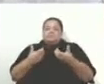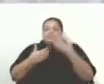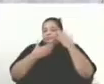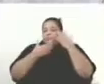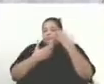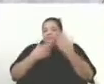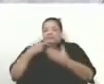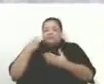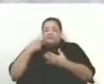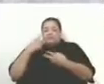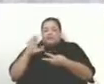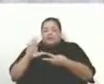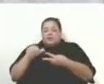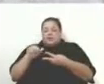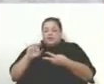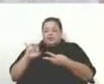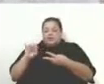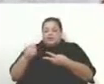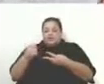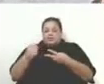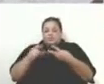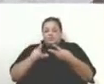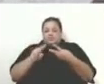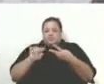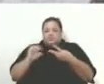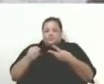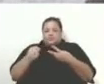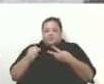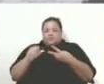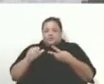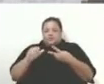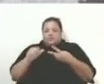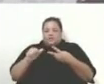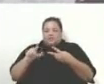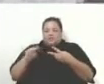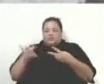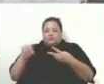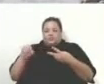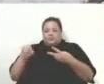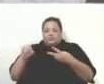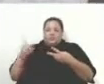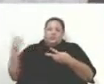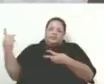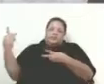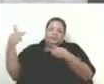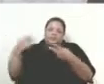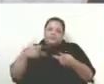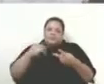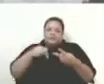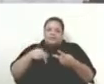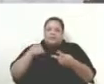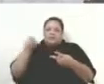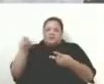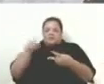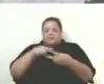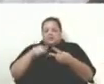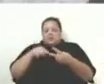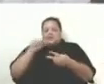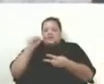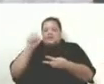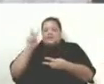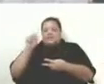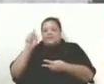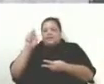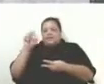Carlos Wagner e Luiz Cláudio de Avaré, que vieram até Botucatu ver as boas práticas que tem nessa casa e